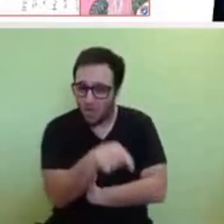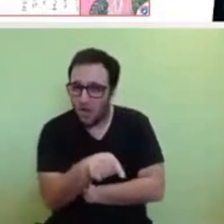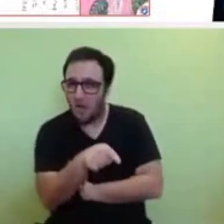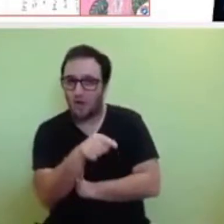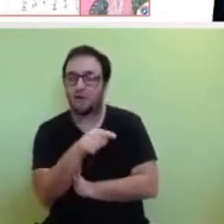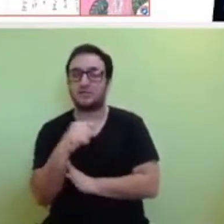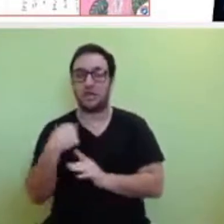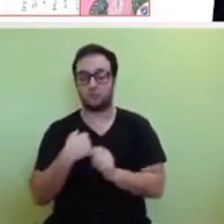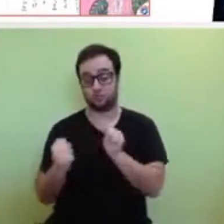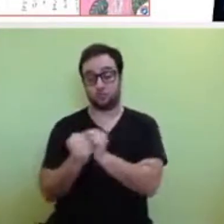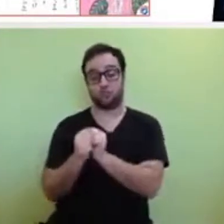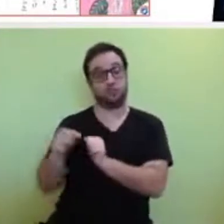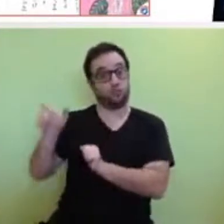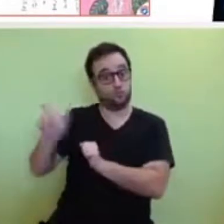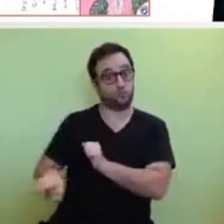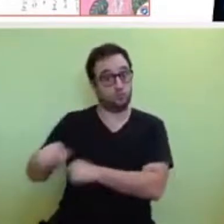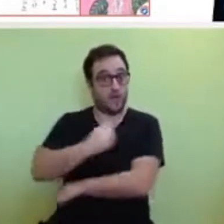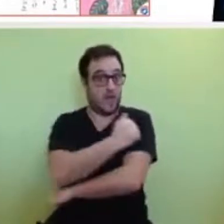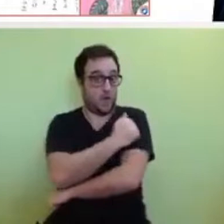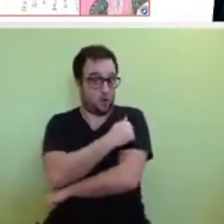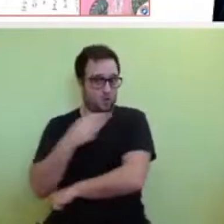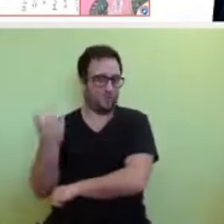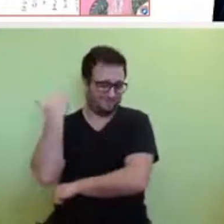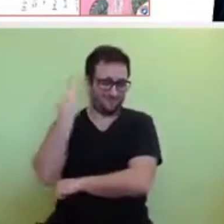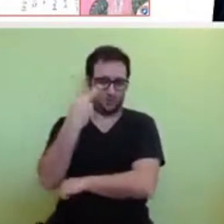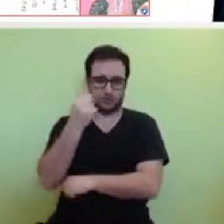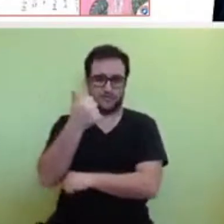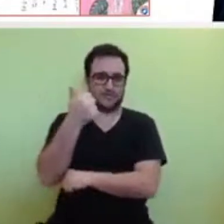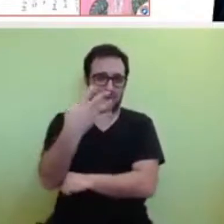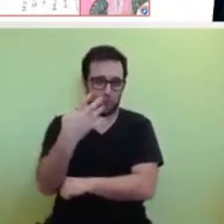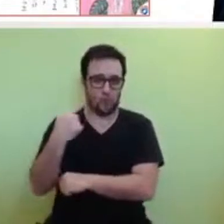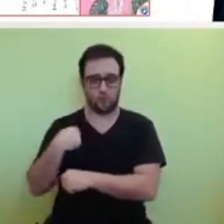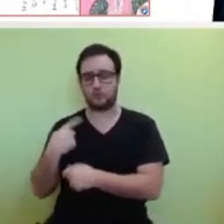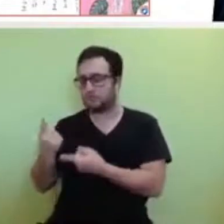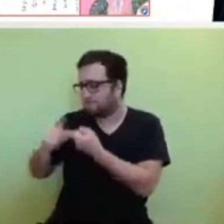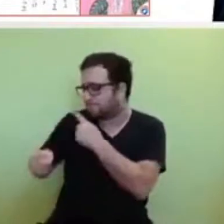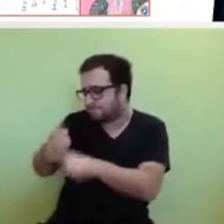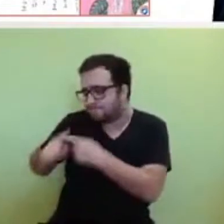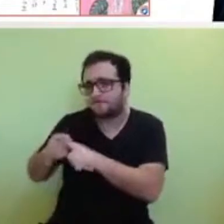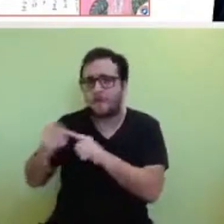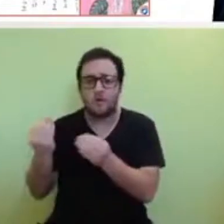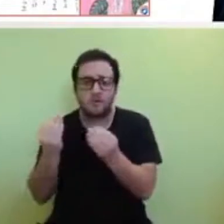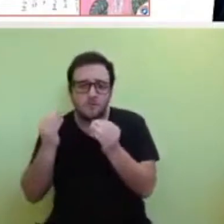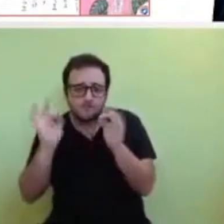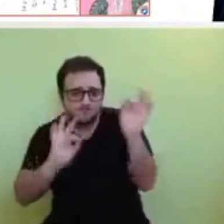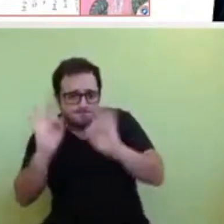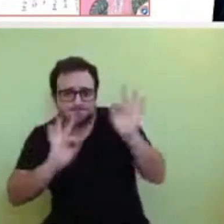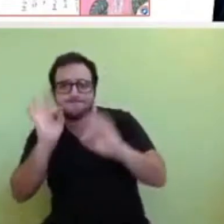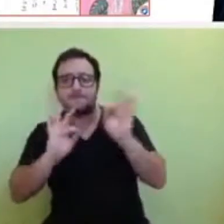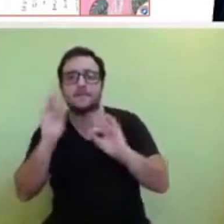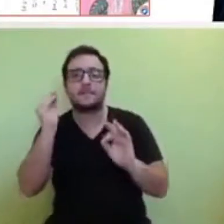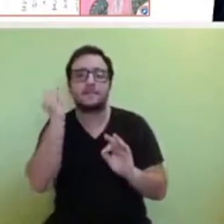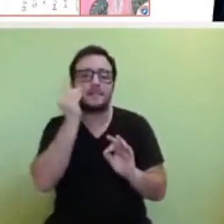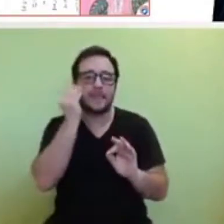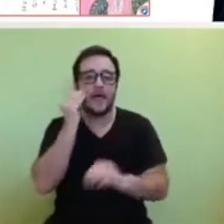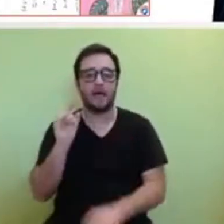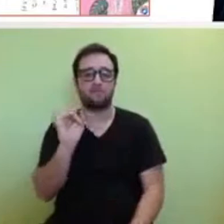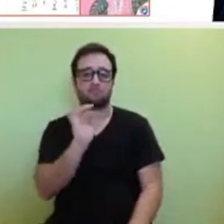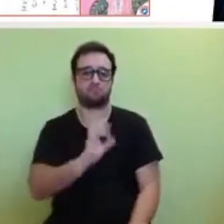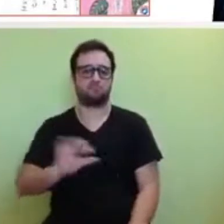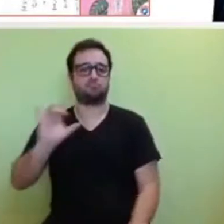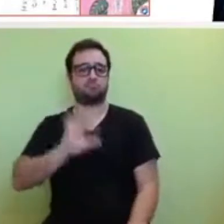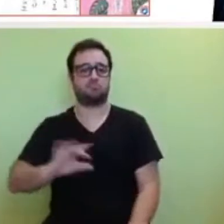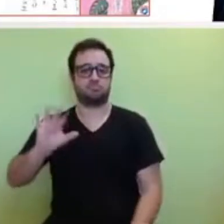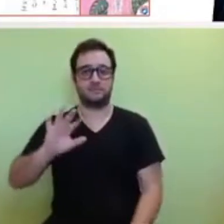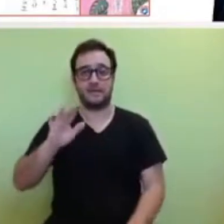época, a gente começava a aclimatar, criar sinais para serem utilizados ali na sala de aula. Só